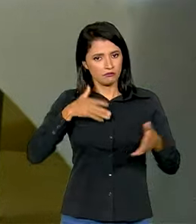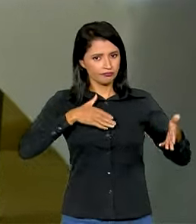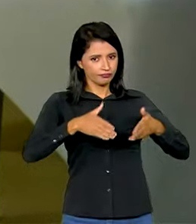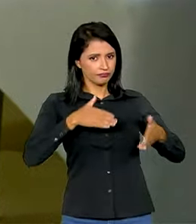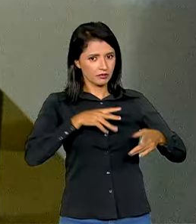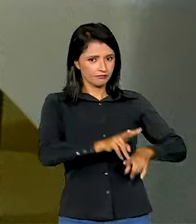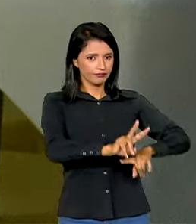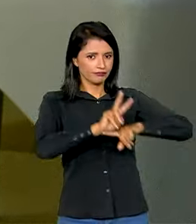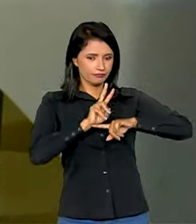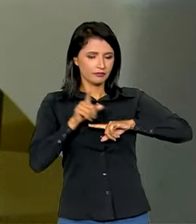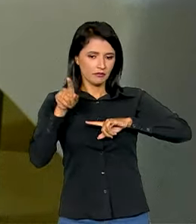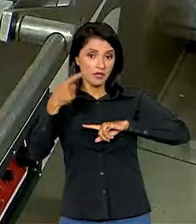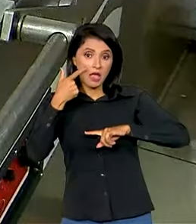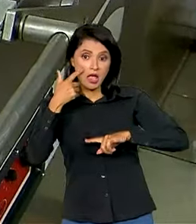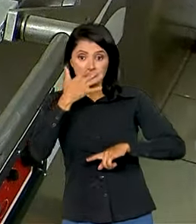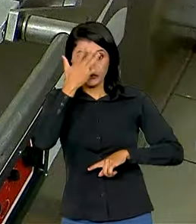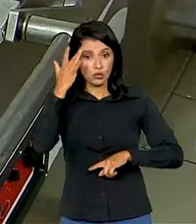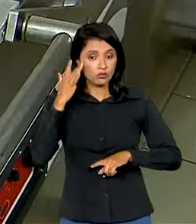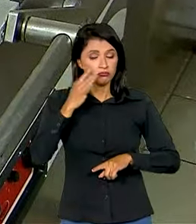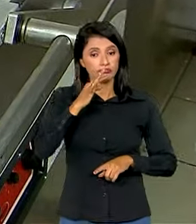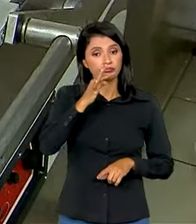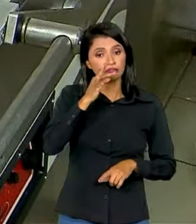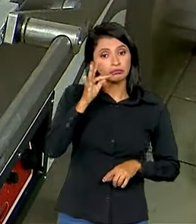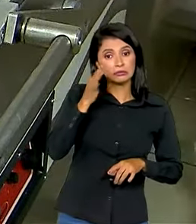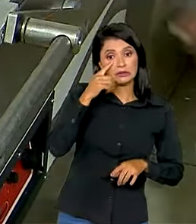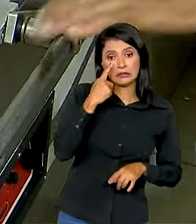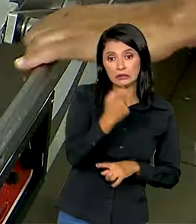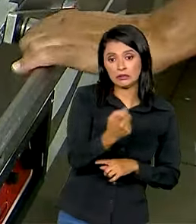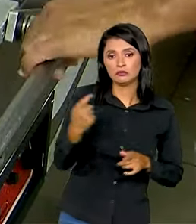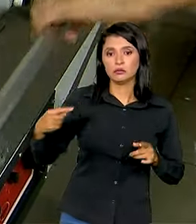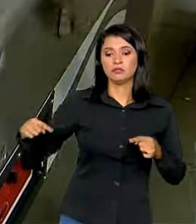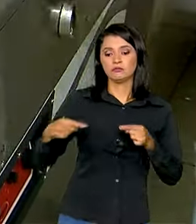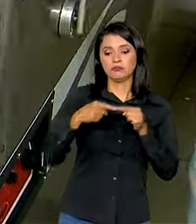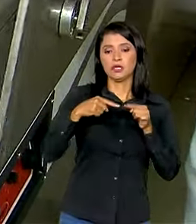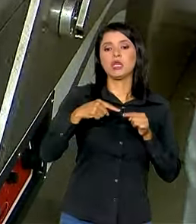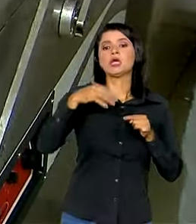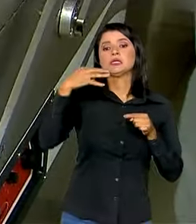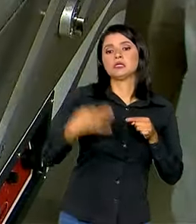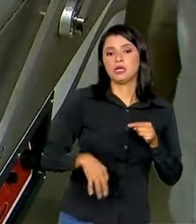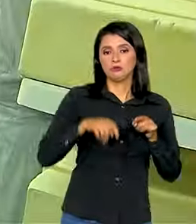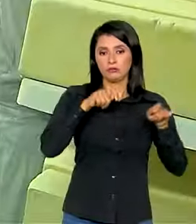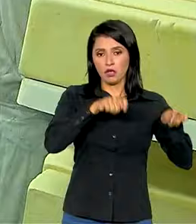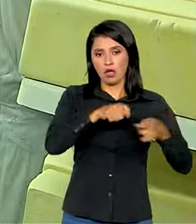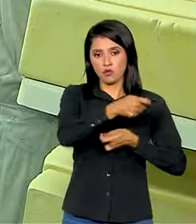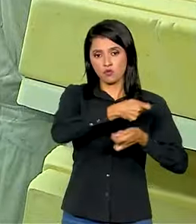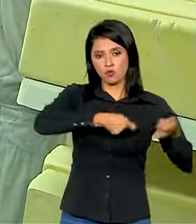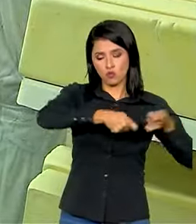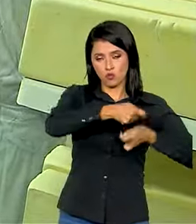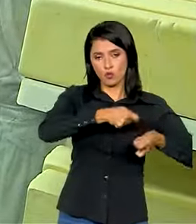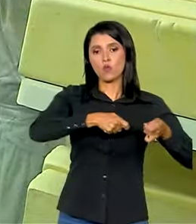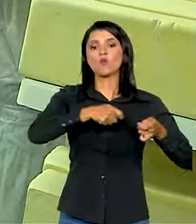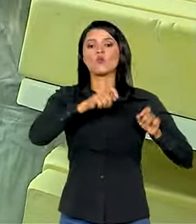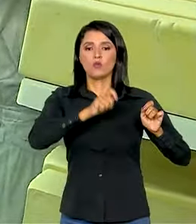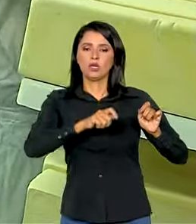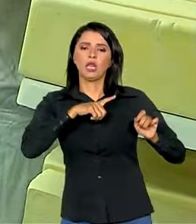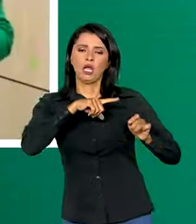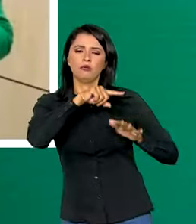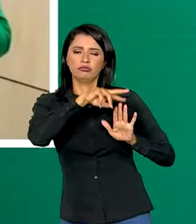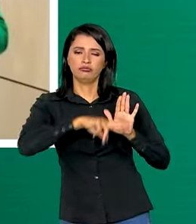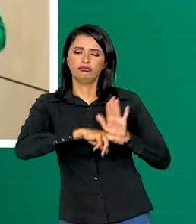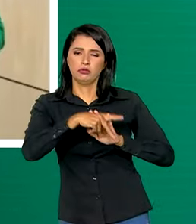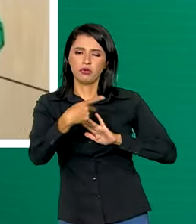a cooperativa interessada precisa se enquadrar na modalidade agroindústria, que tem condições